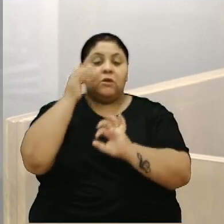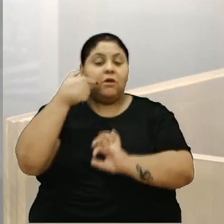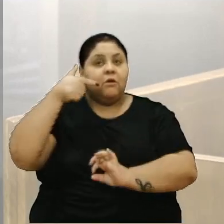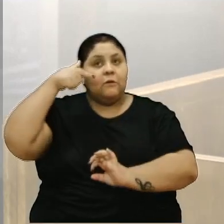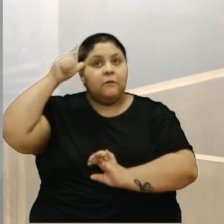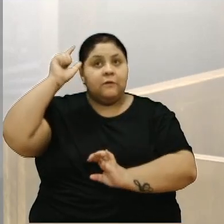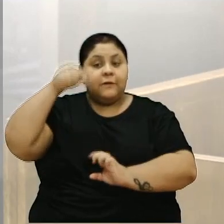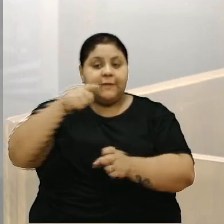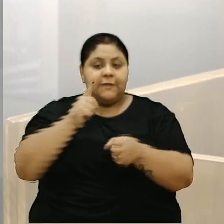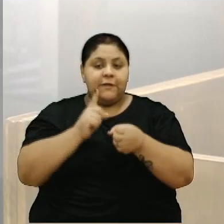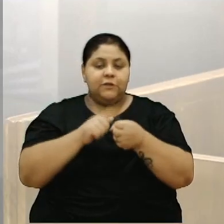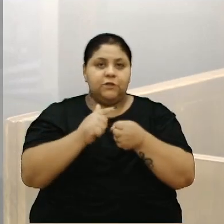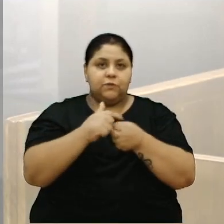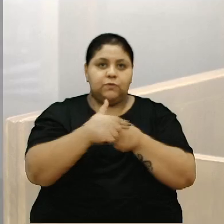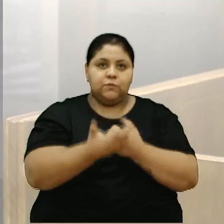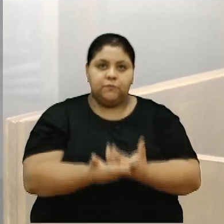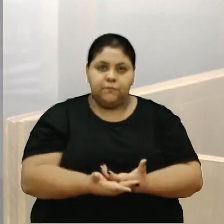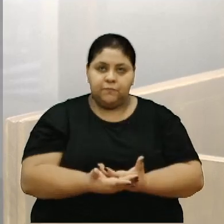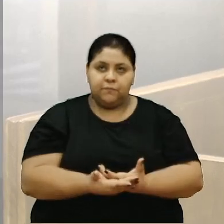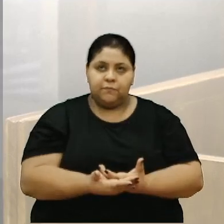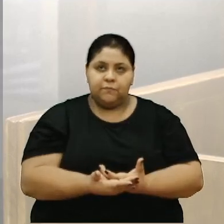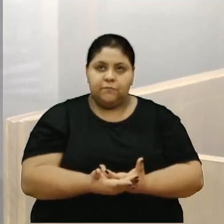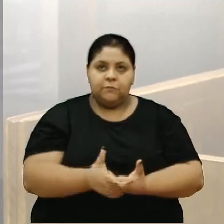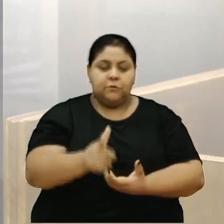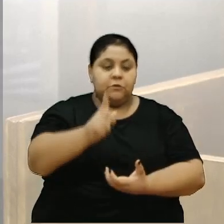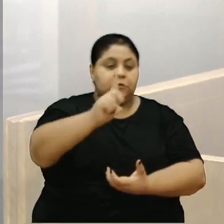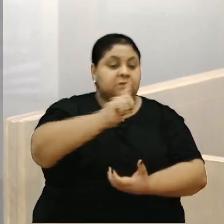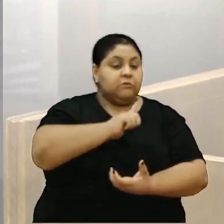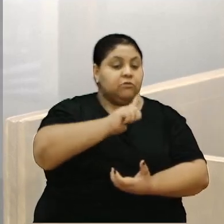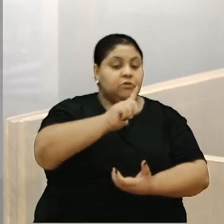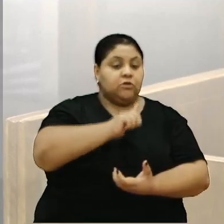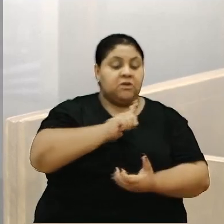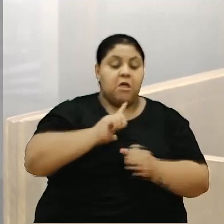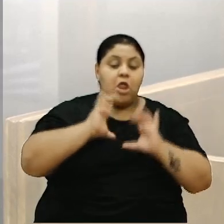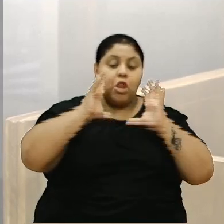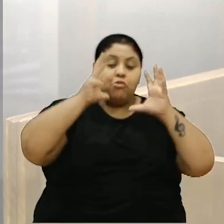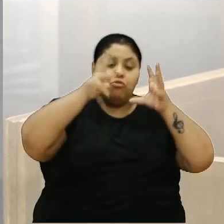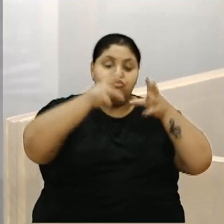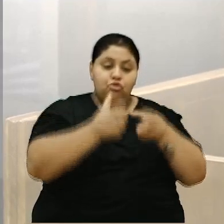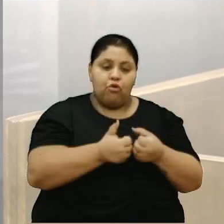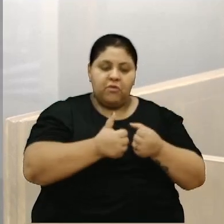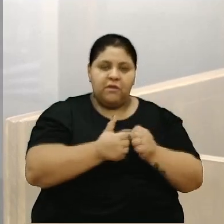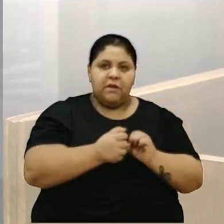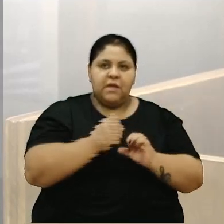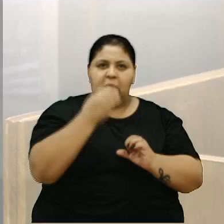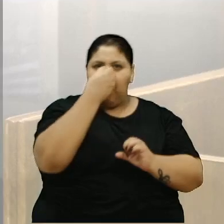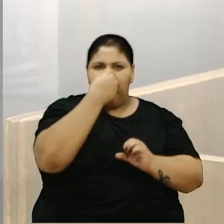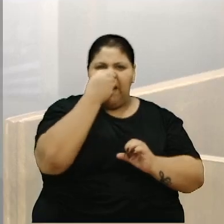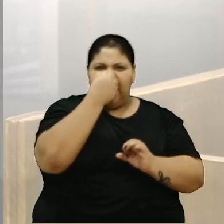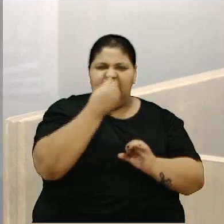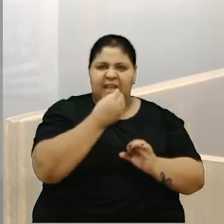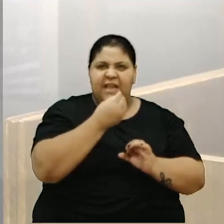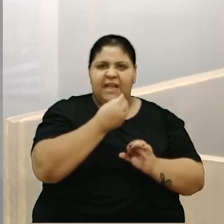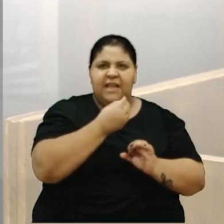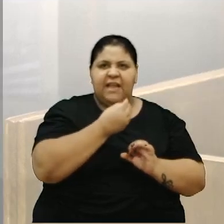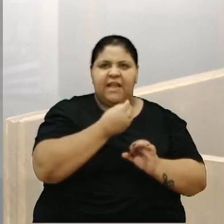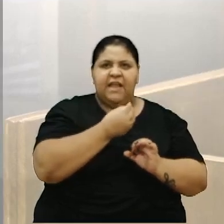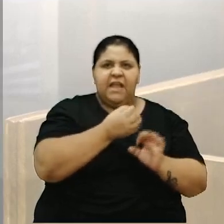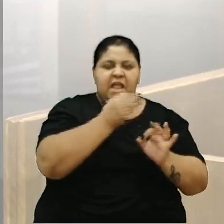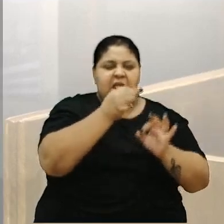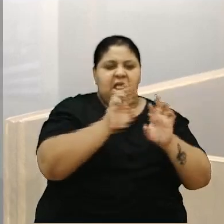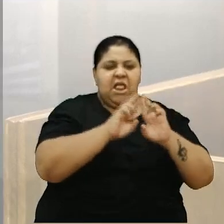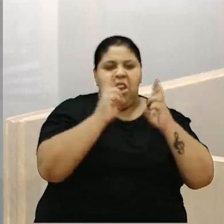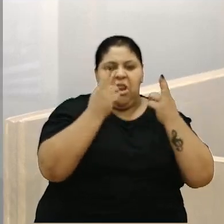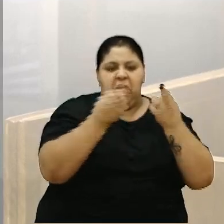na nossa cidade. Se não tivéssemos toda essa palhaçada chamada audiência de custódia, progressão